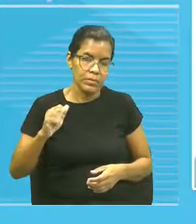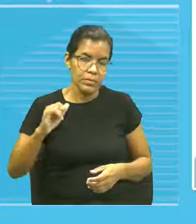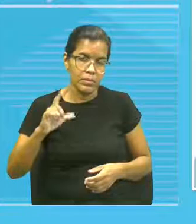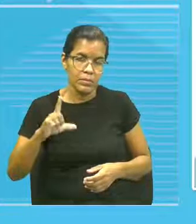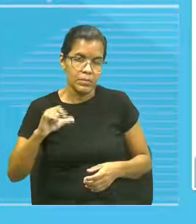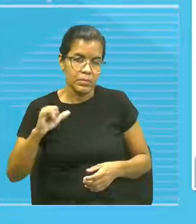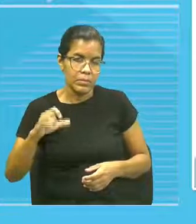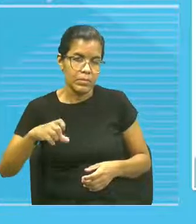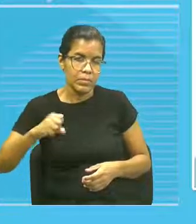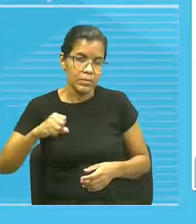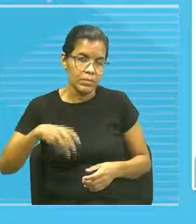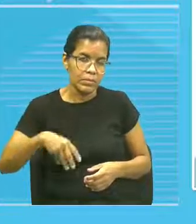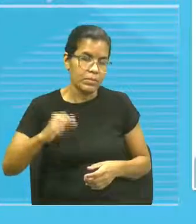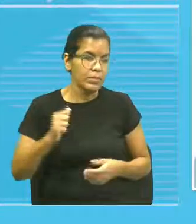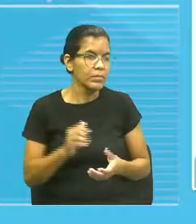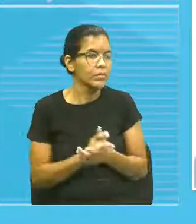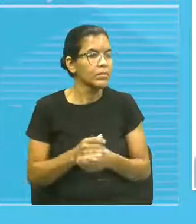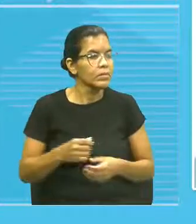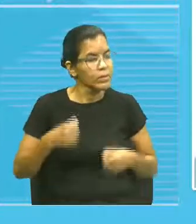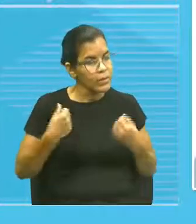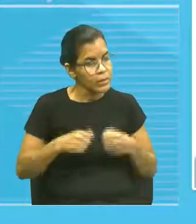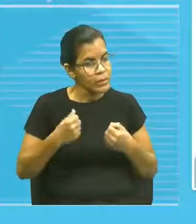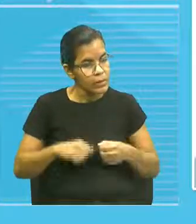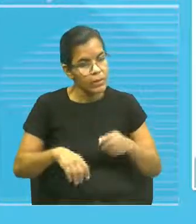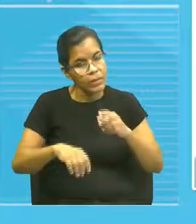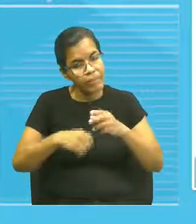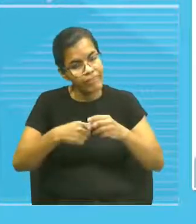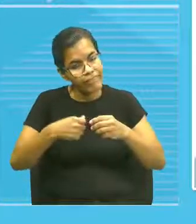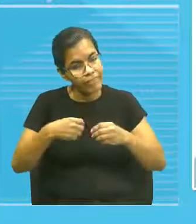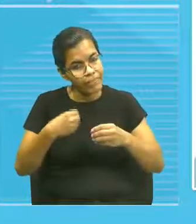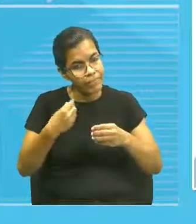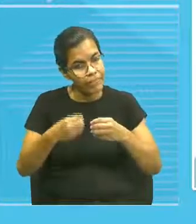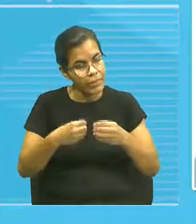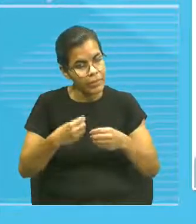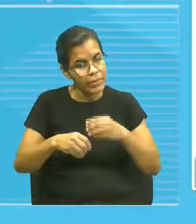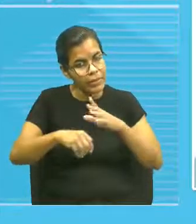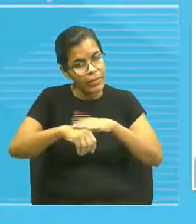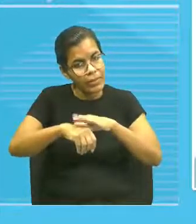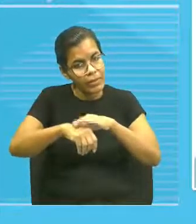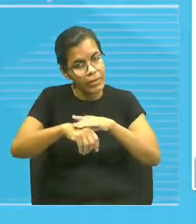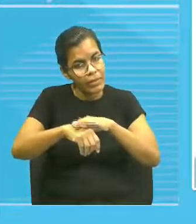Tem também, inclusive, uma doença associada a isso, chamada